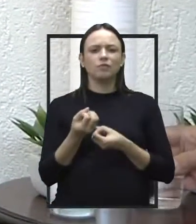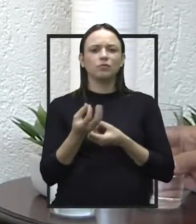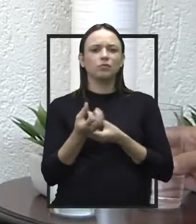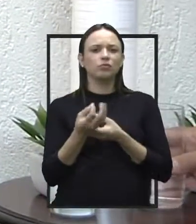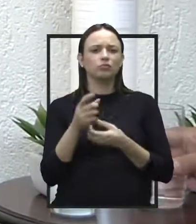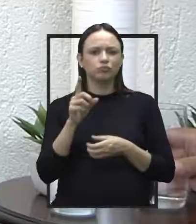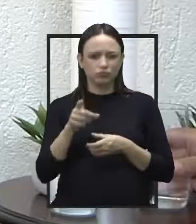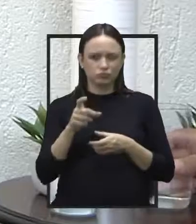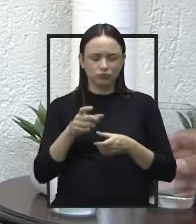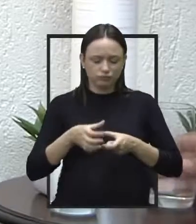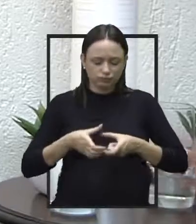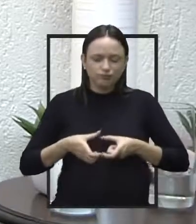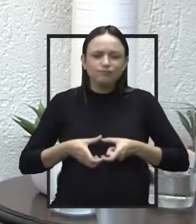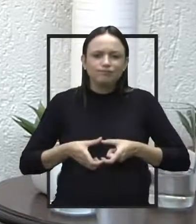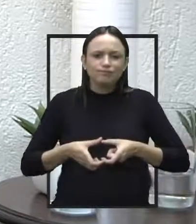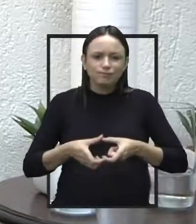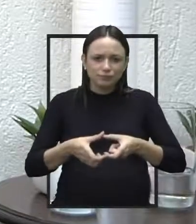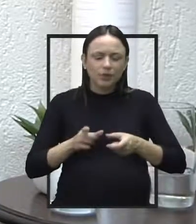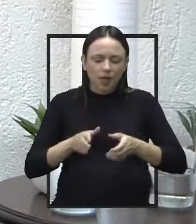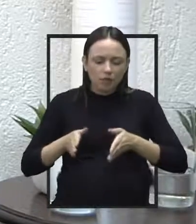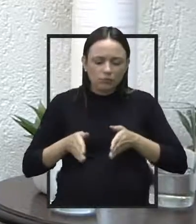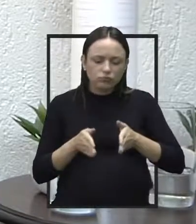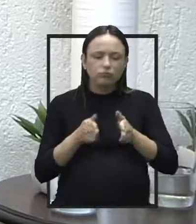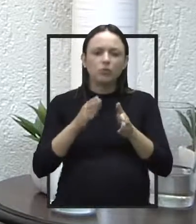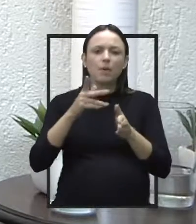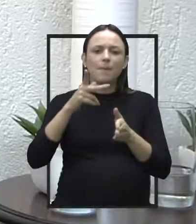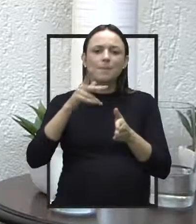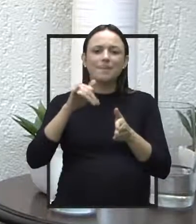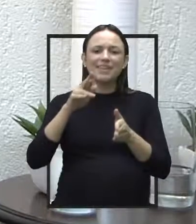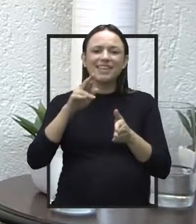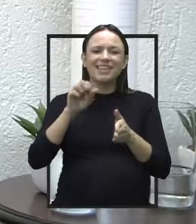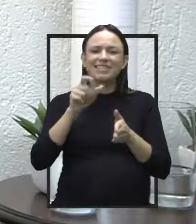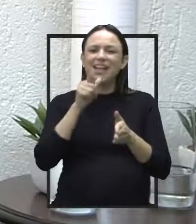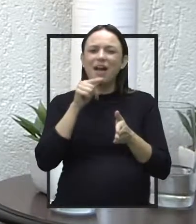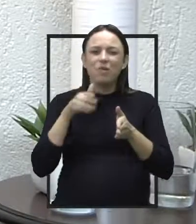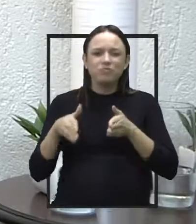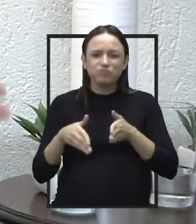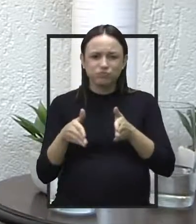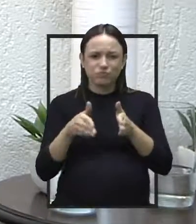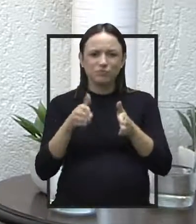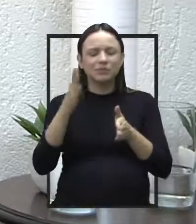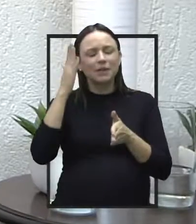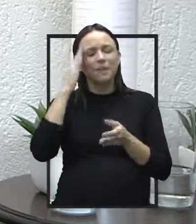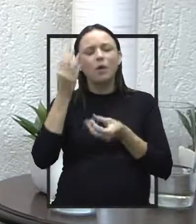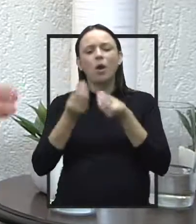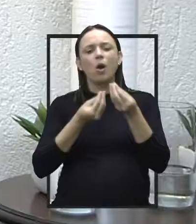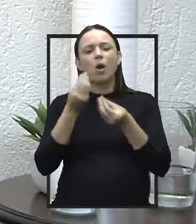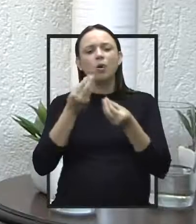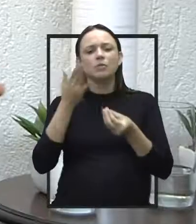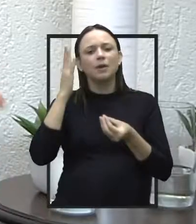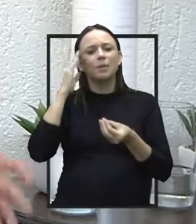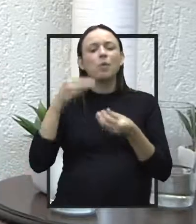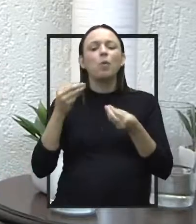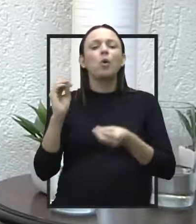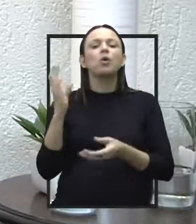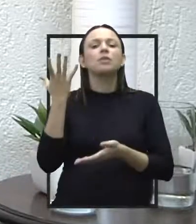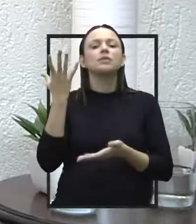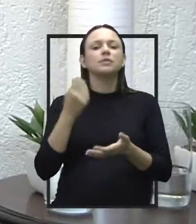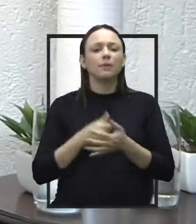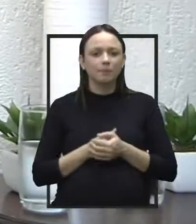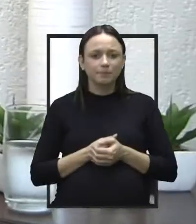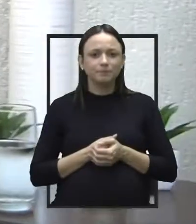canalização do córrego dos Pires. O senhor quer saber em que fase está o projeto, quando de fato isso deve acontecer e sair do